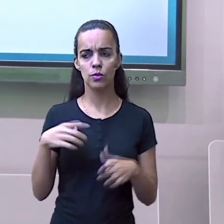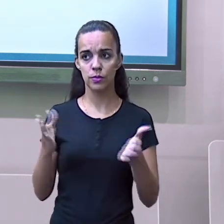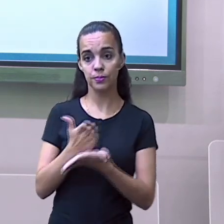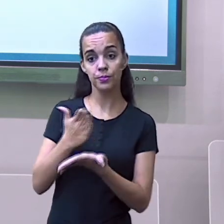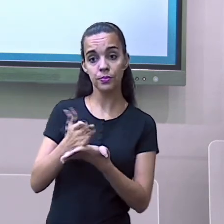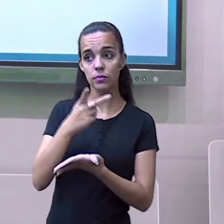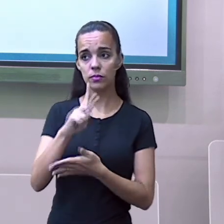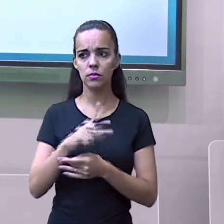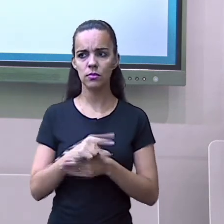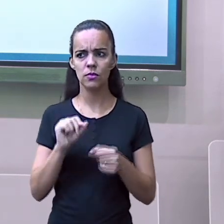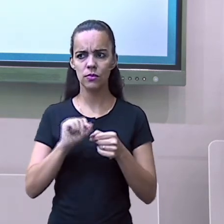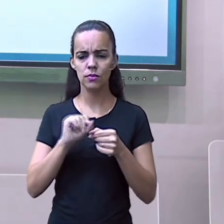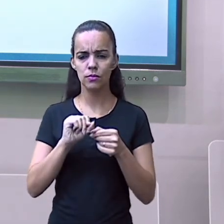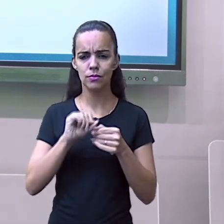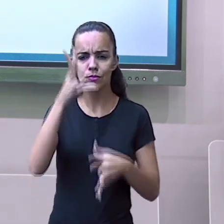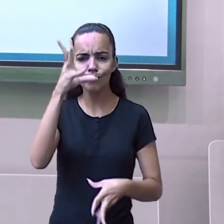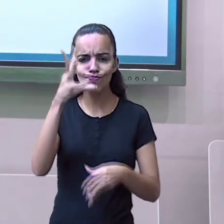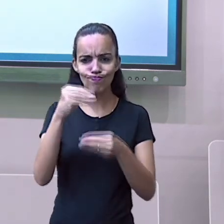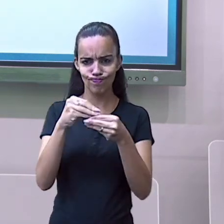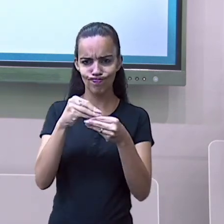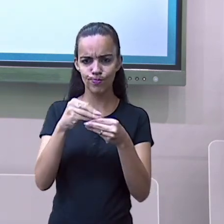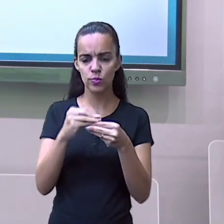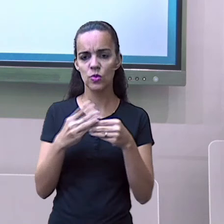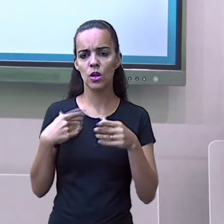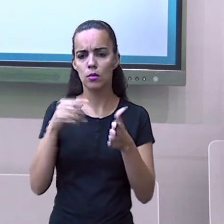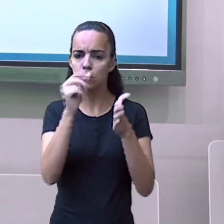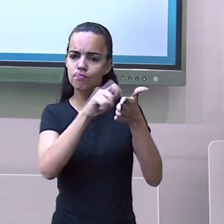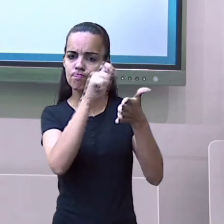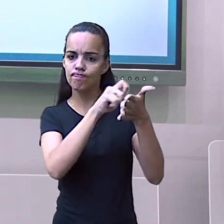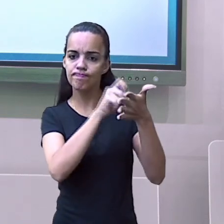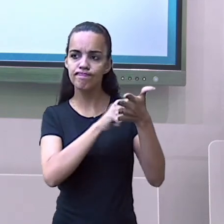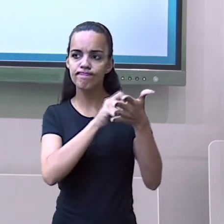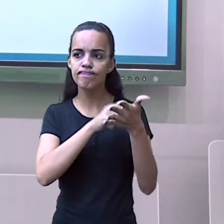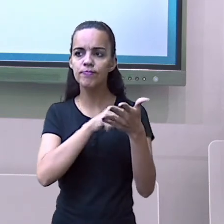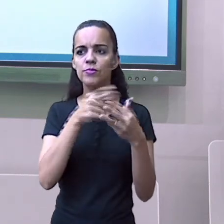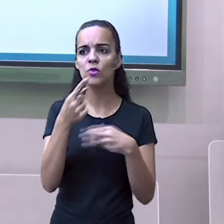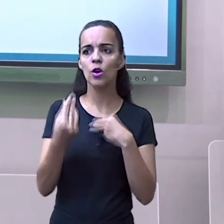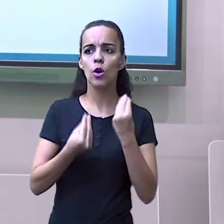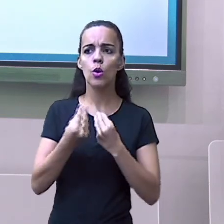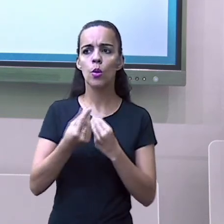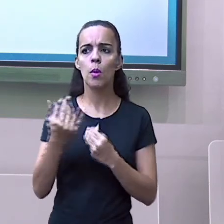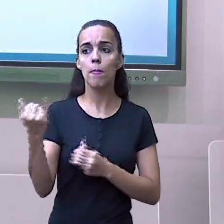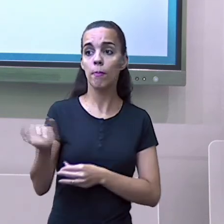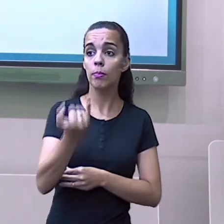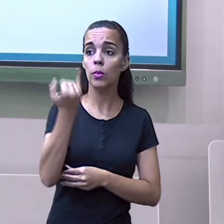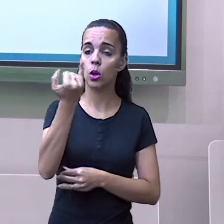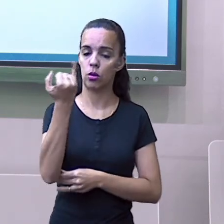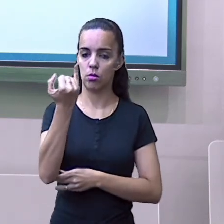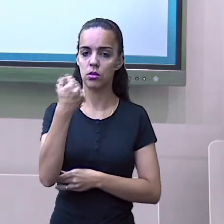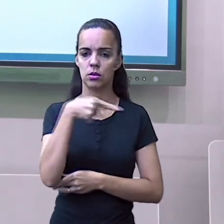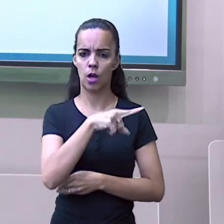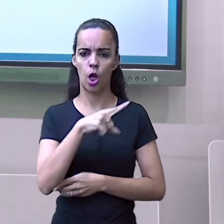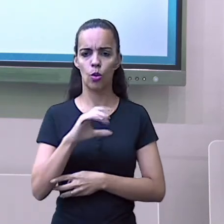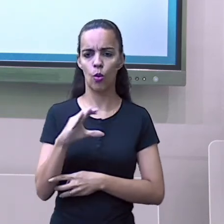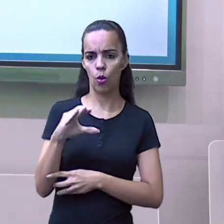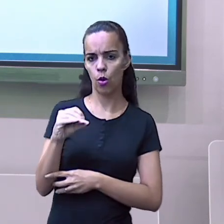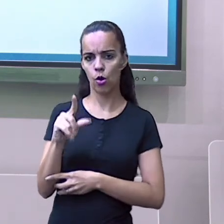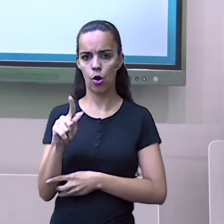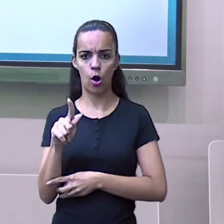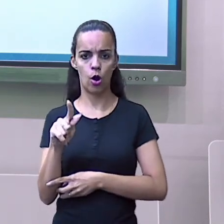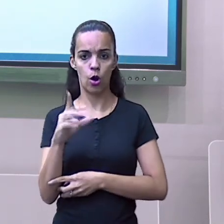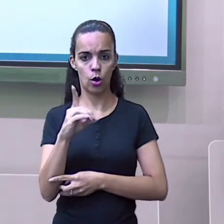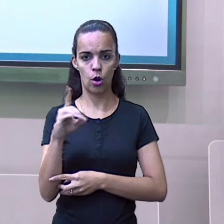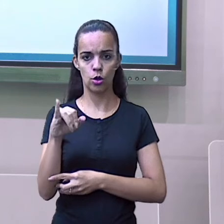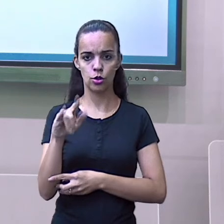eu quero que você faça um breve relato sobre a importância do Código do Consumidor. Como assim